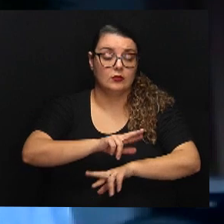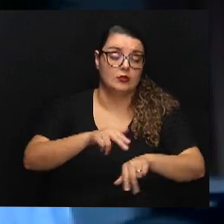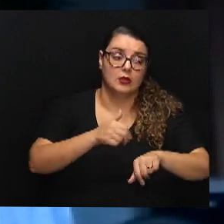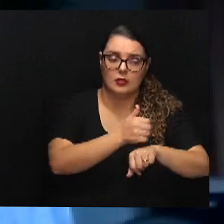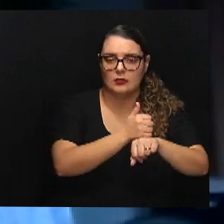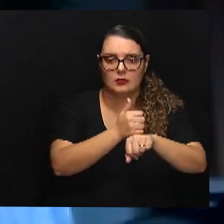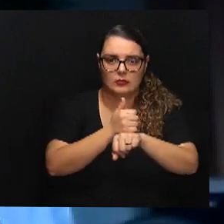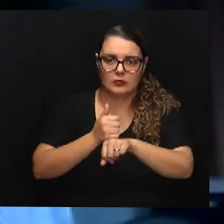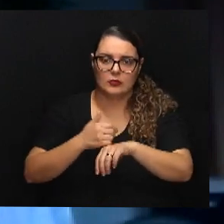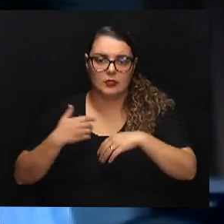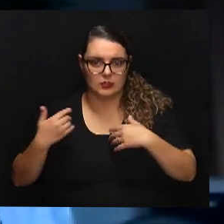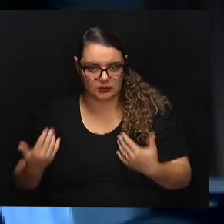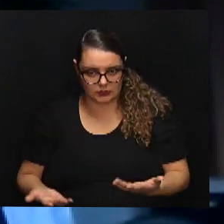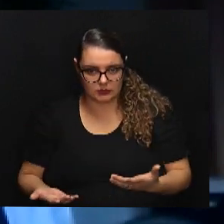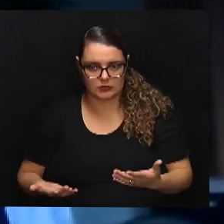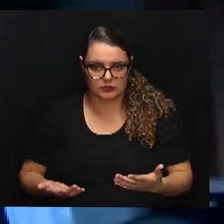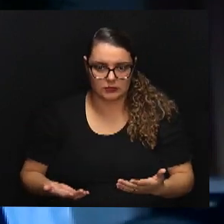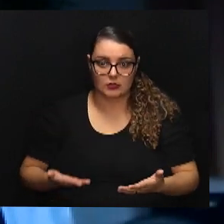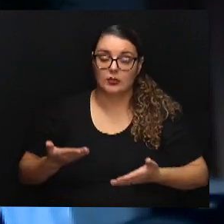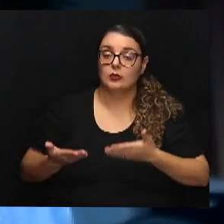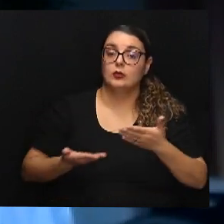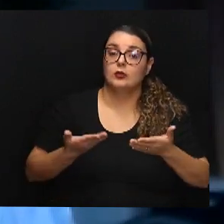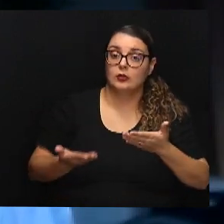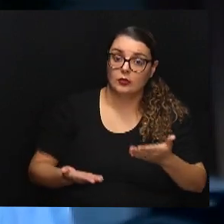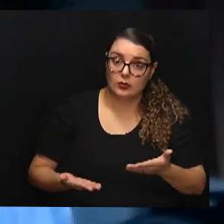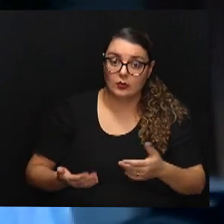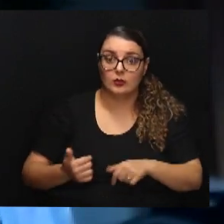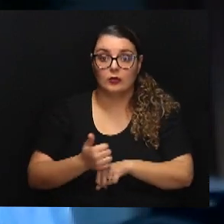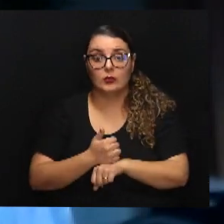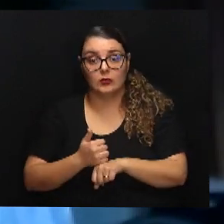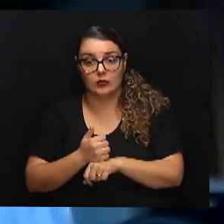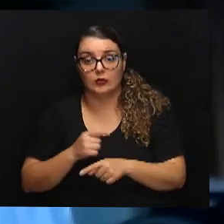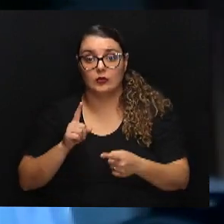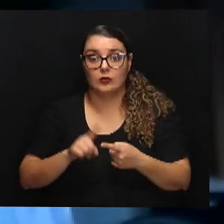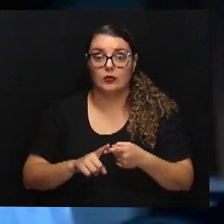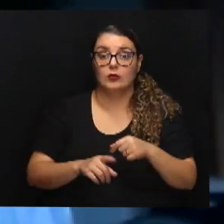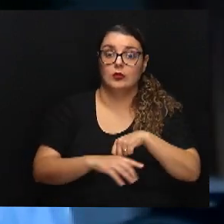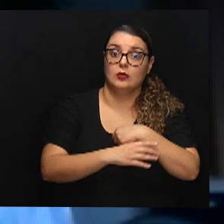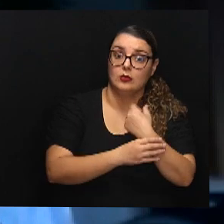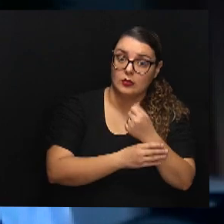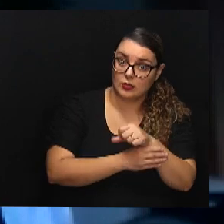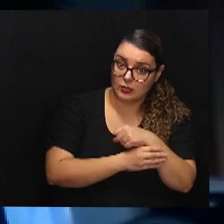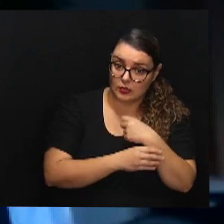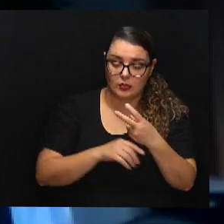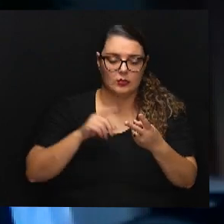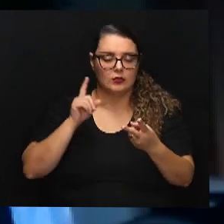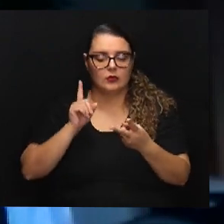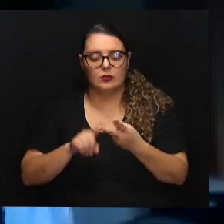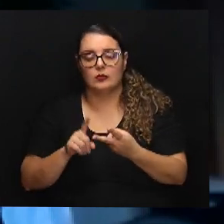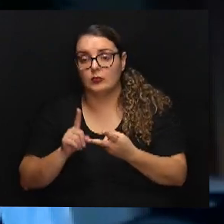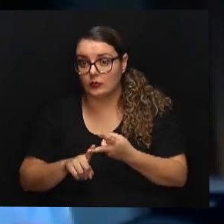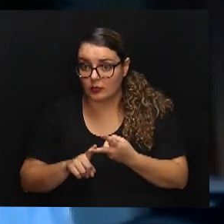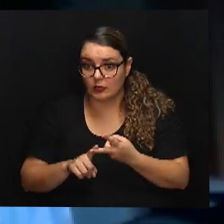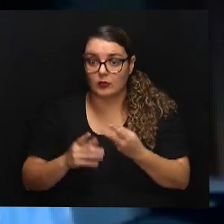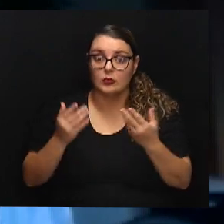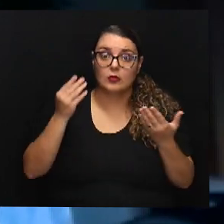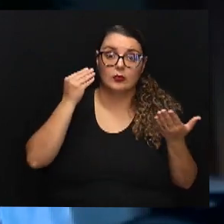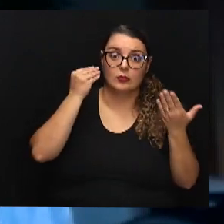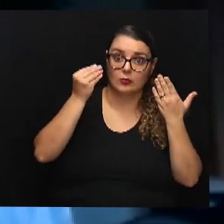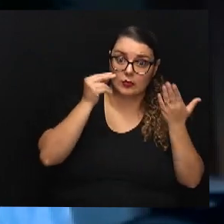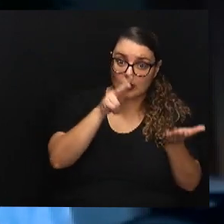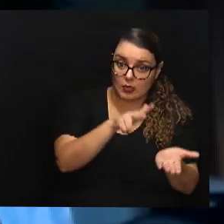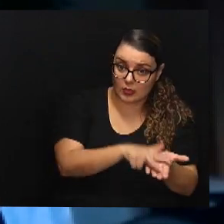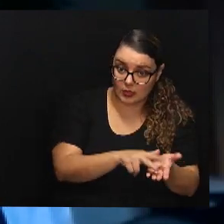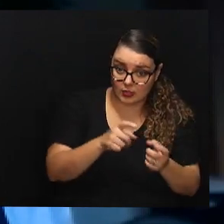doença multifatorial, né? Então, o tratamento com profissionais como fisioterapeutas,